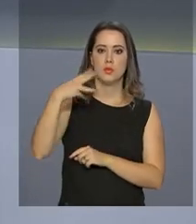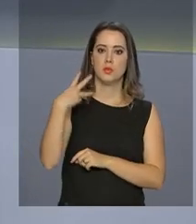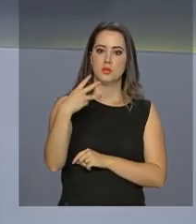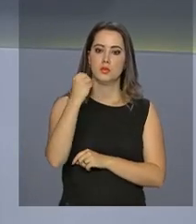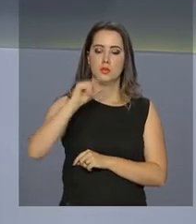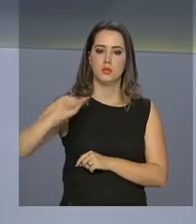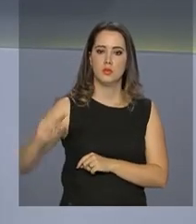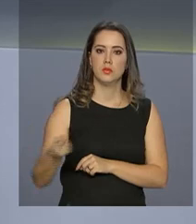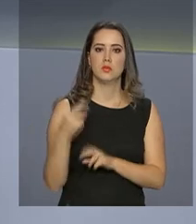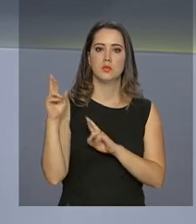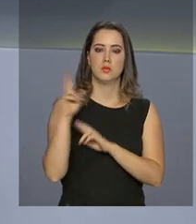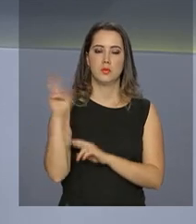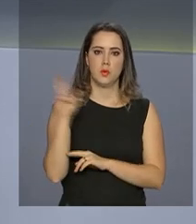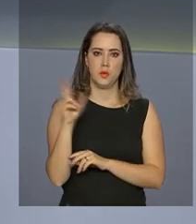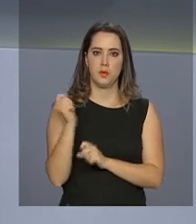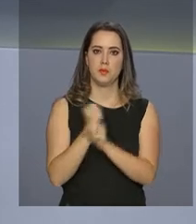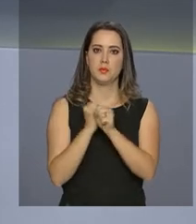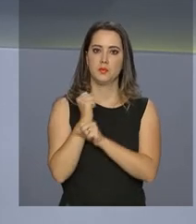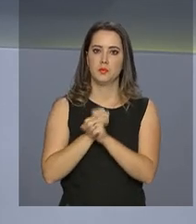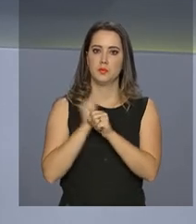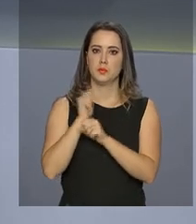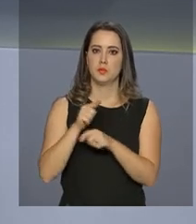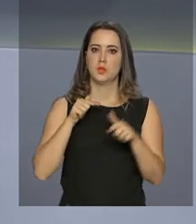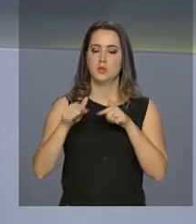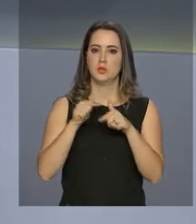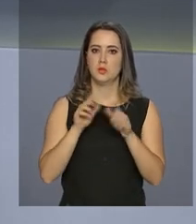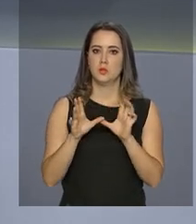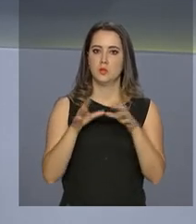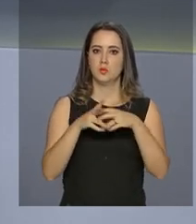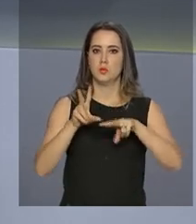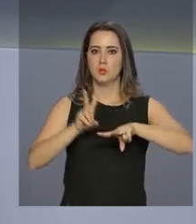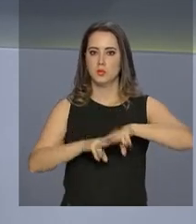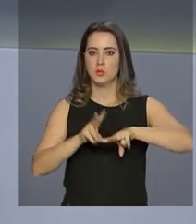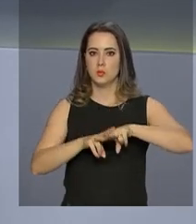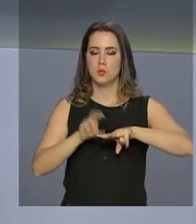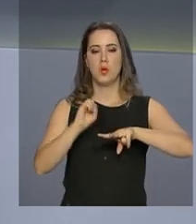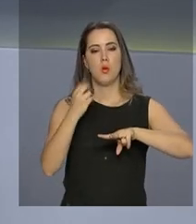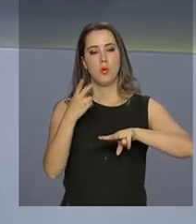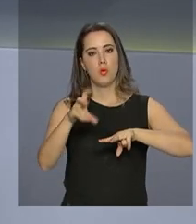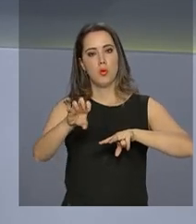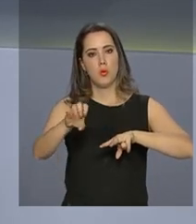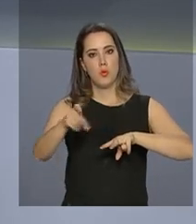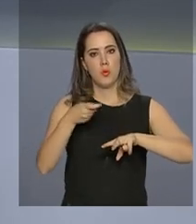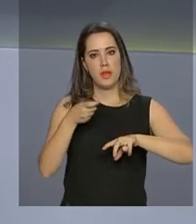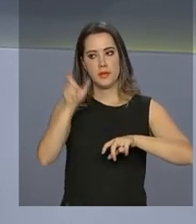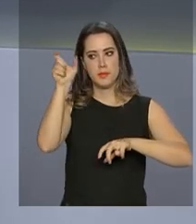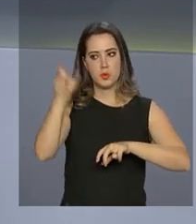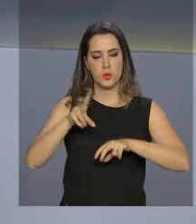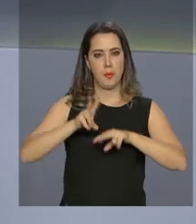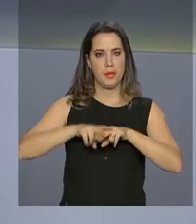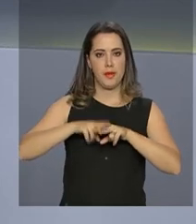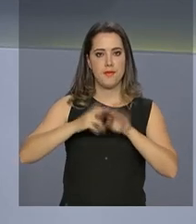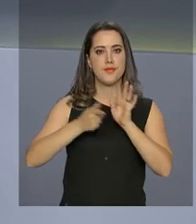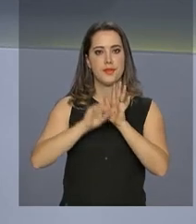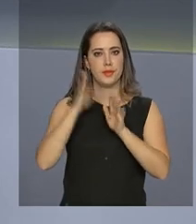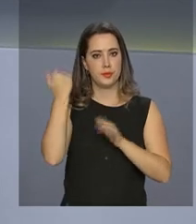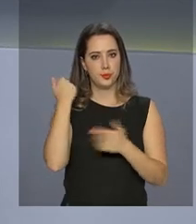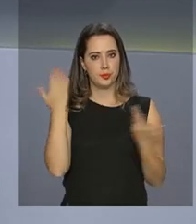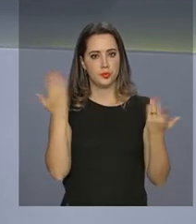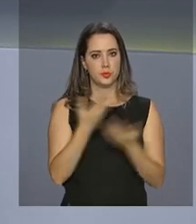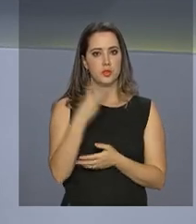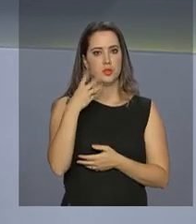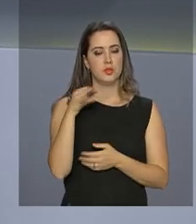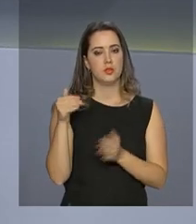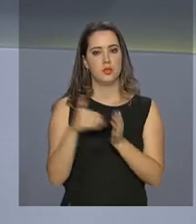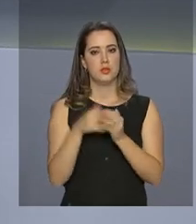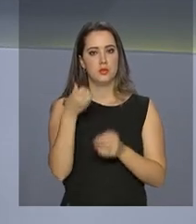reais por ano terão parte da mão de obra formada por detentos ou ex-detentos o percentual de vagas varia de três a